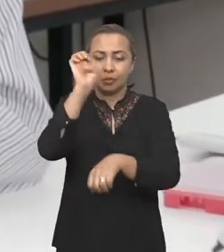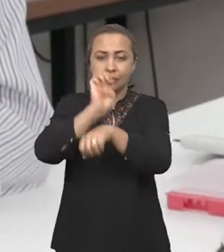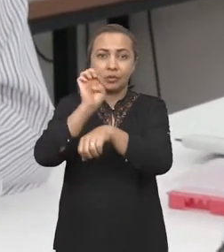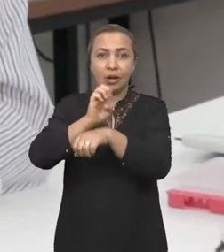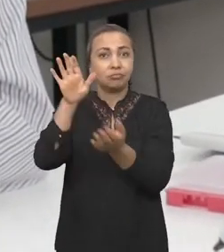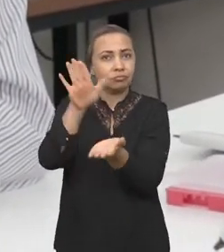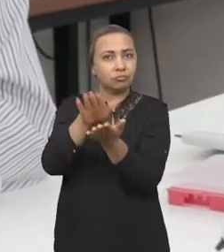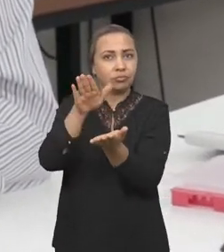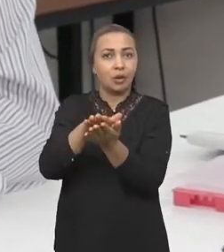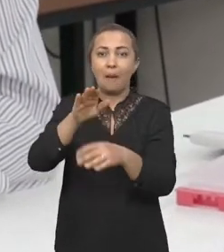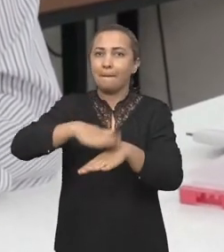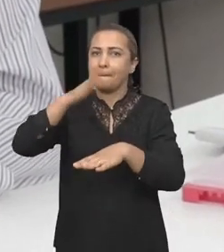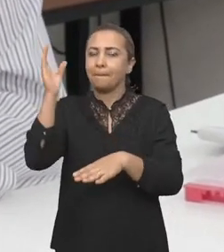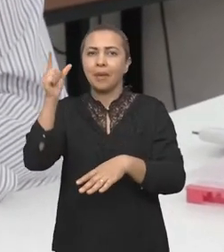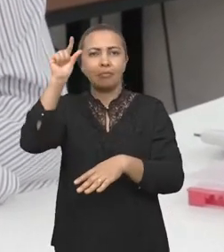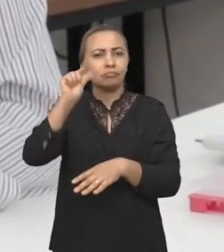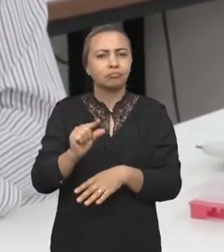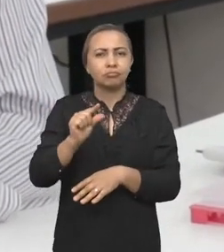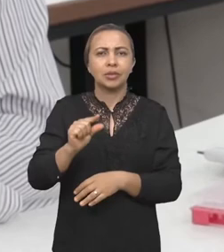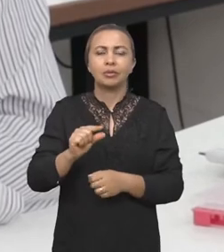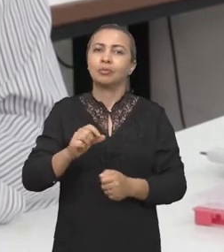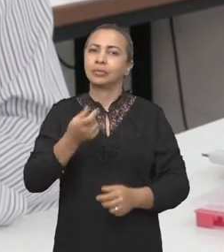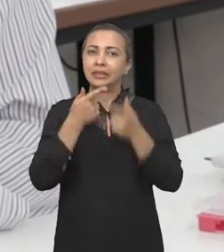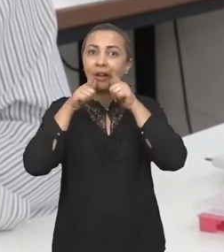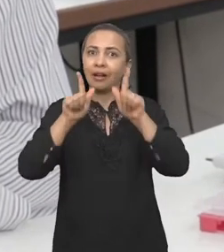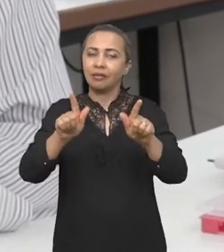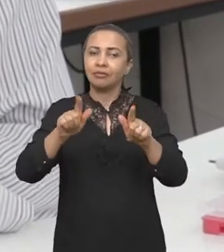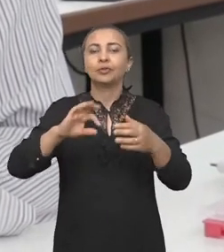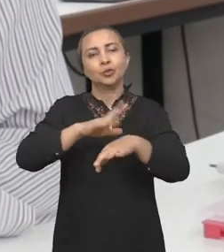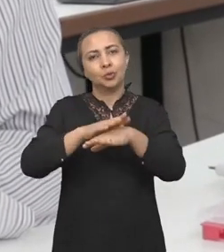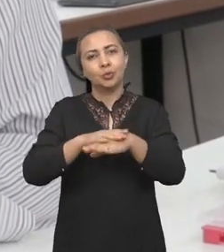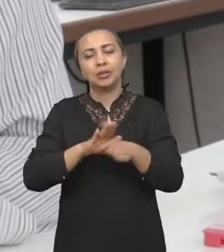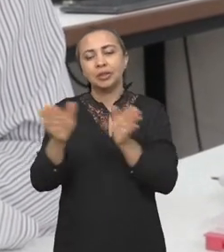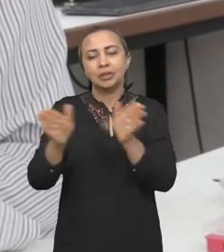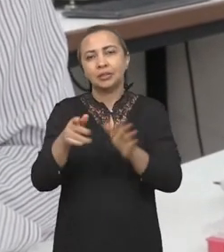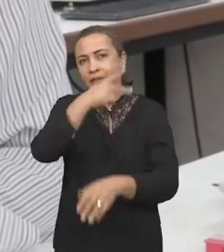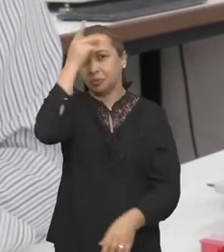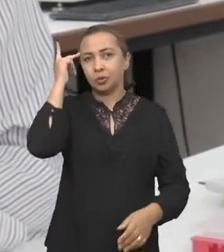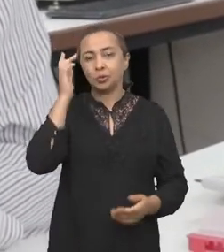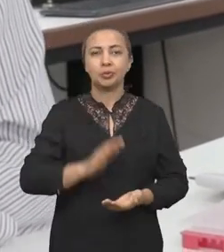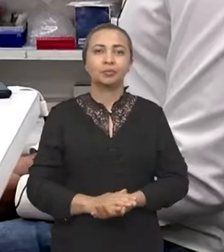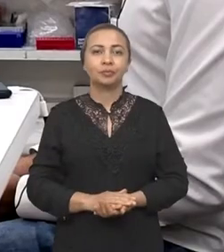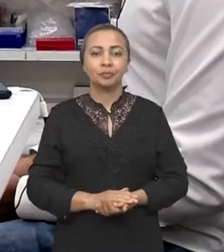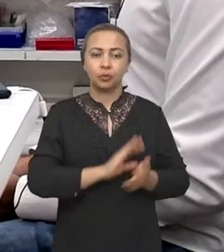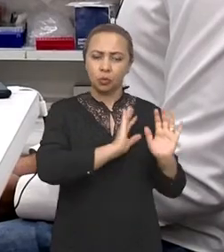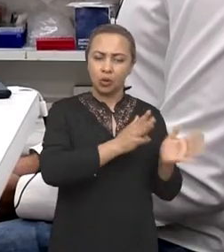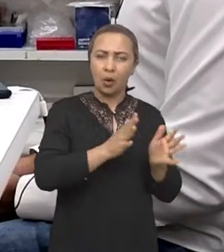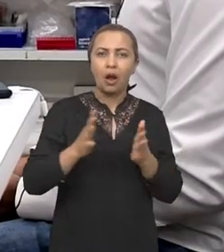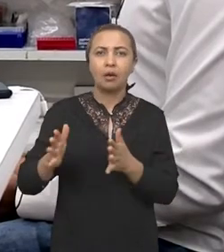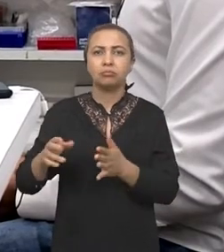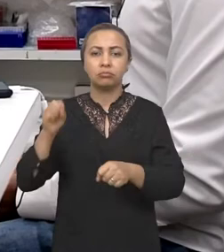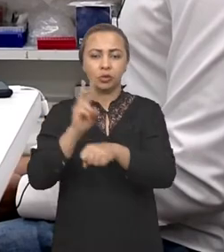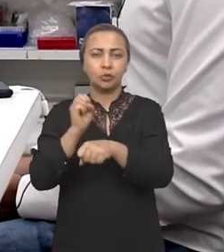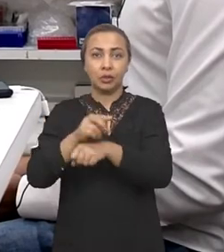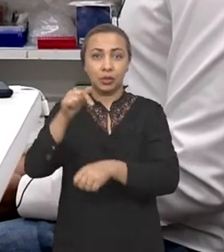estado de Pernambuco com o maior ou menor nível de gravidade da doença entre as pessoas. O sequenciamento do